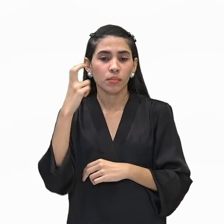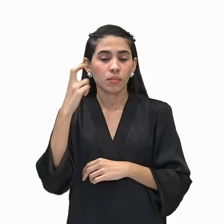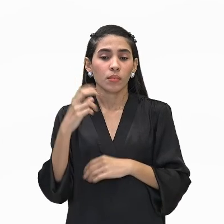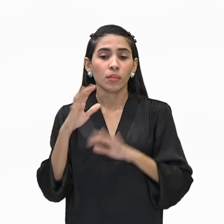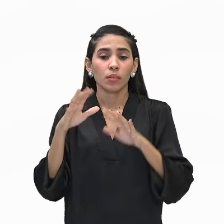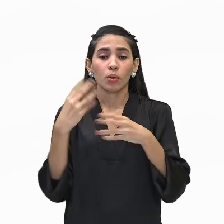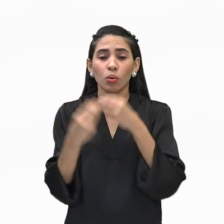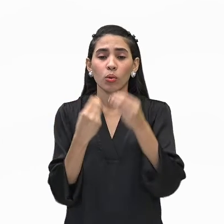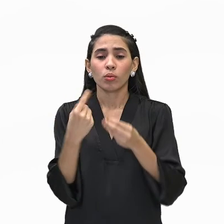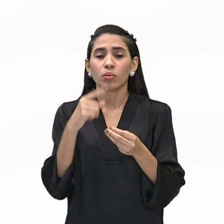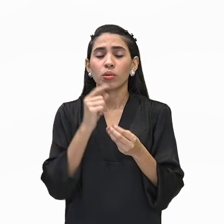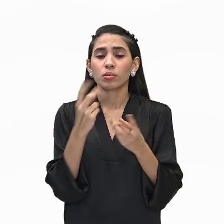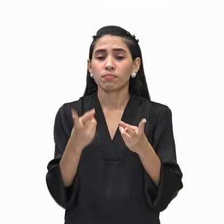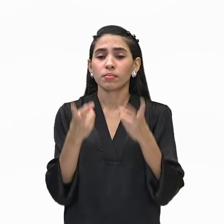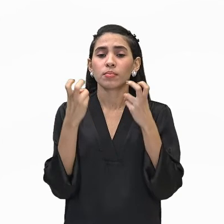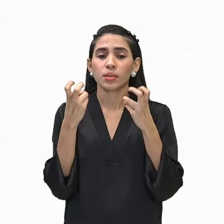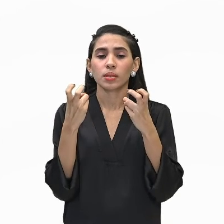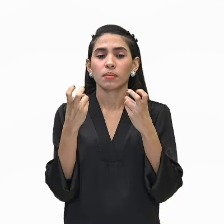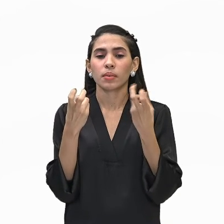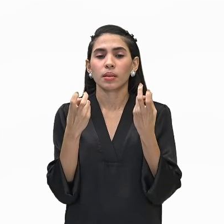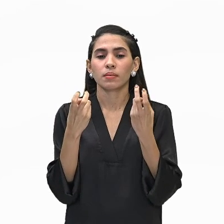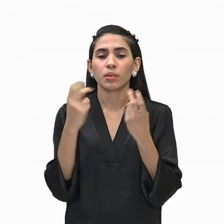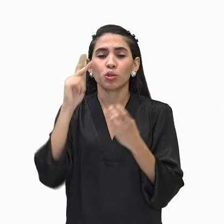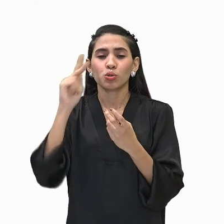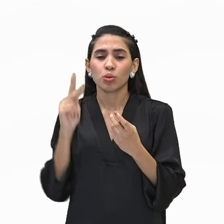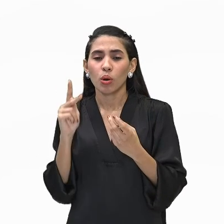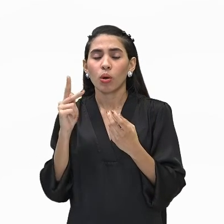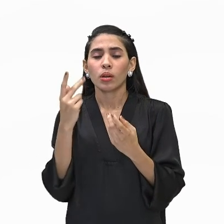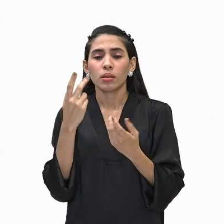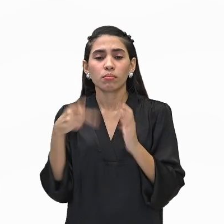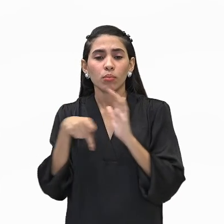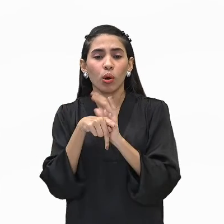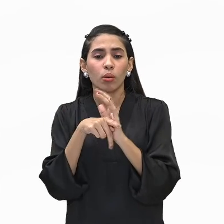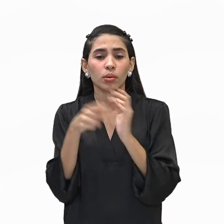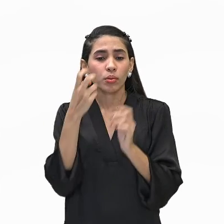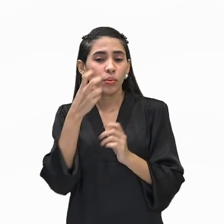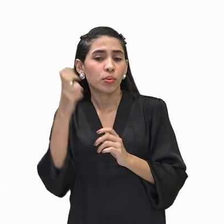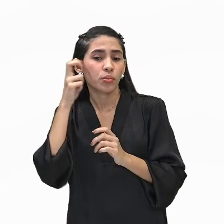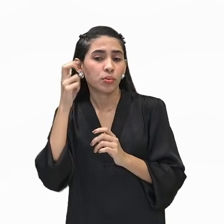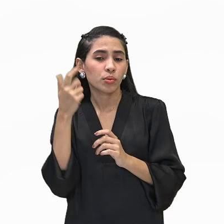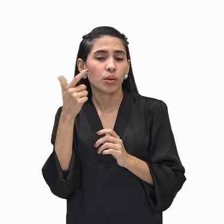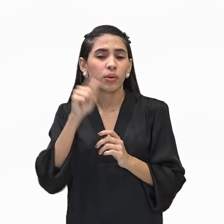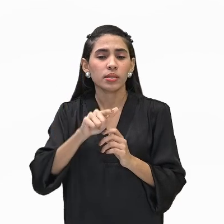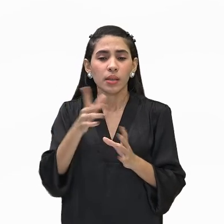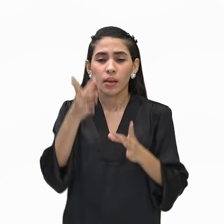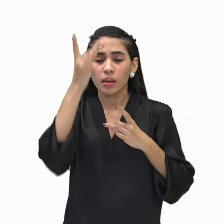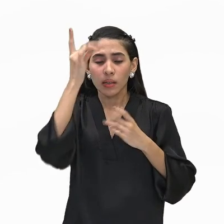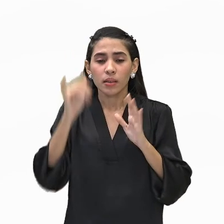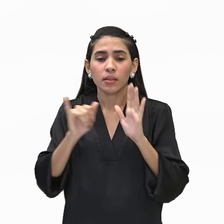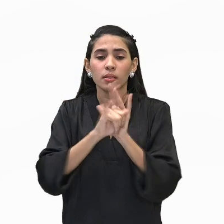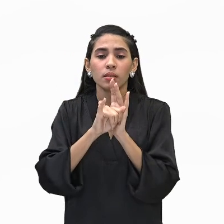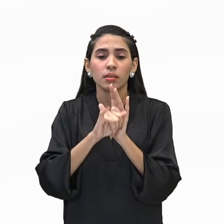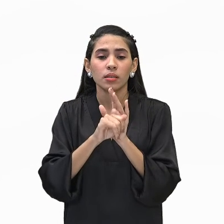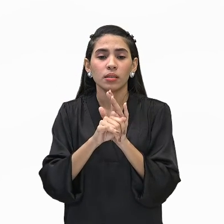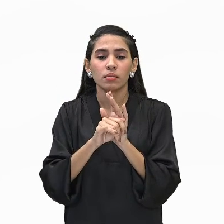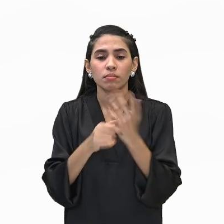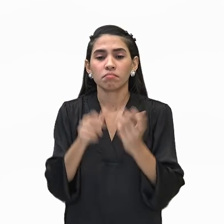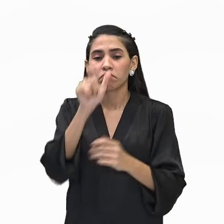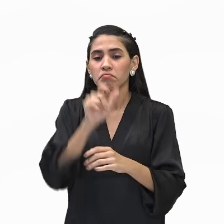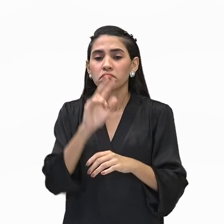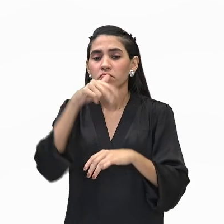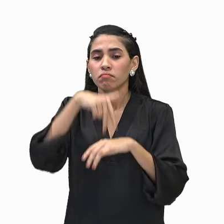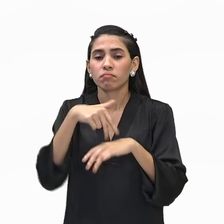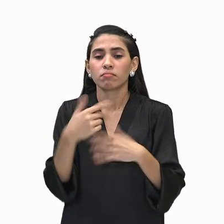importância de se conhecer as raízes da própria cultura para que haja formação de identidade, no propósito de se definir enquanto